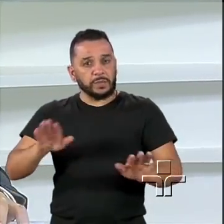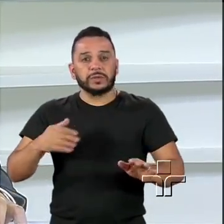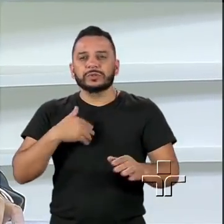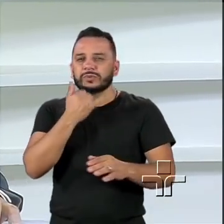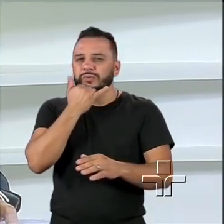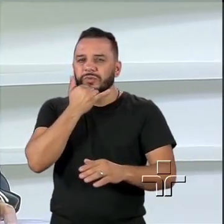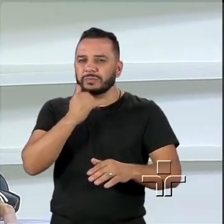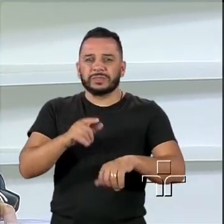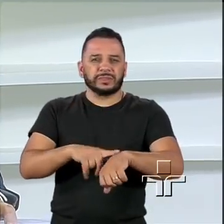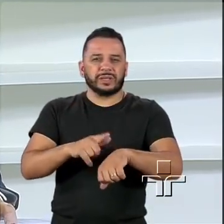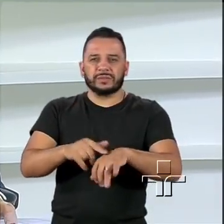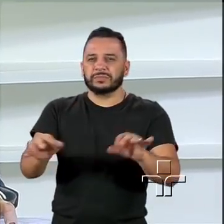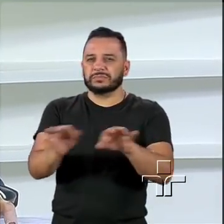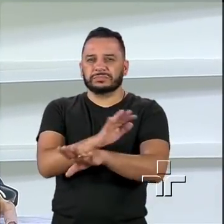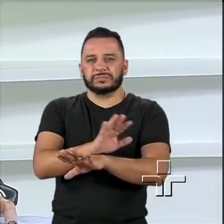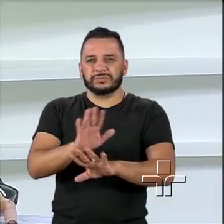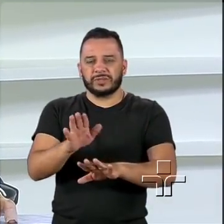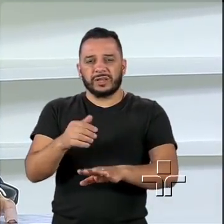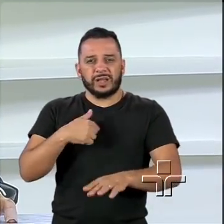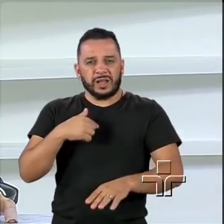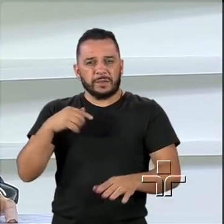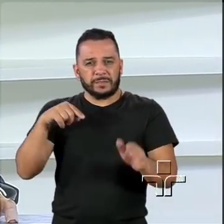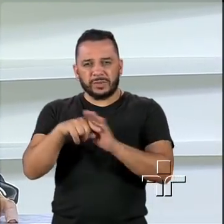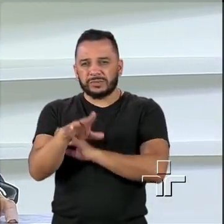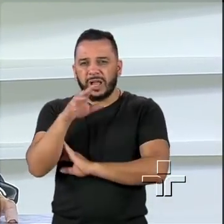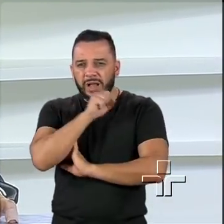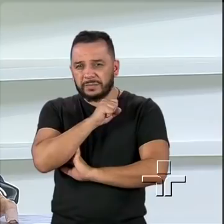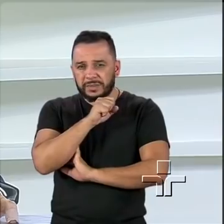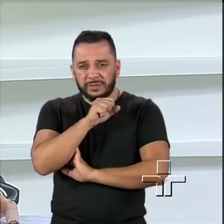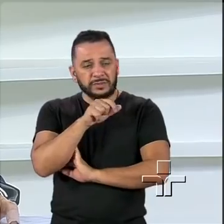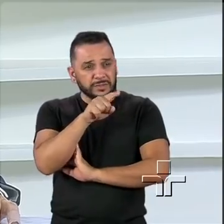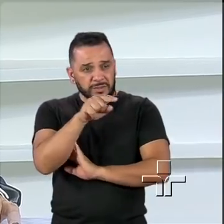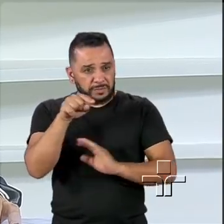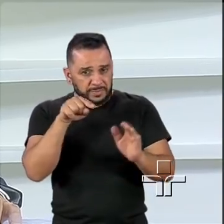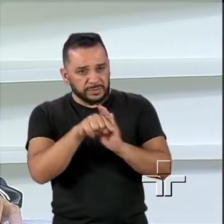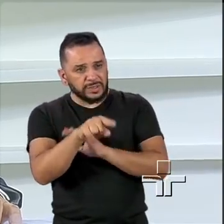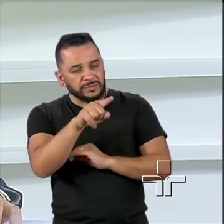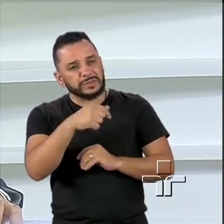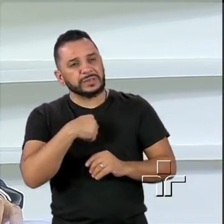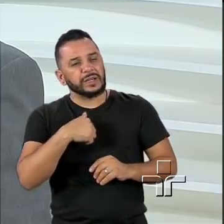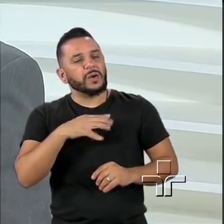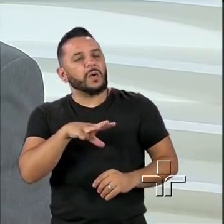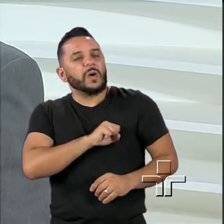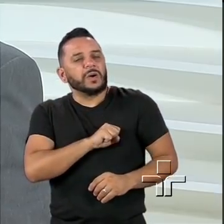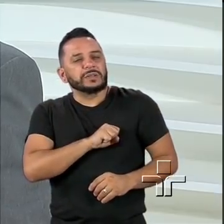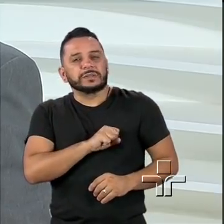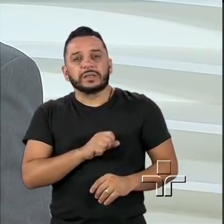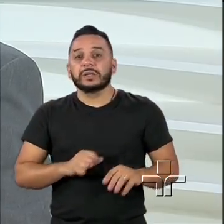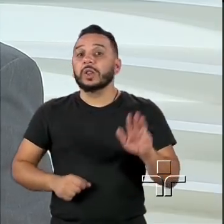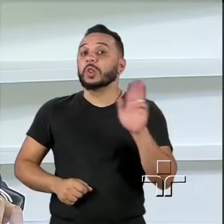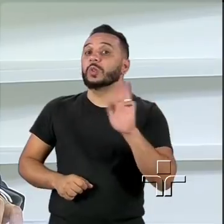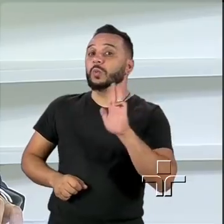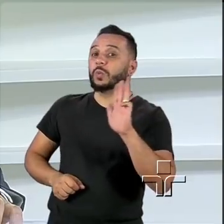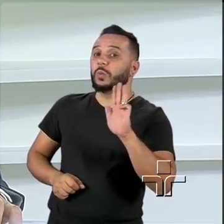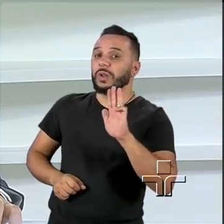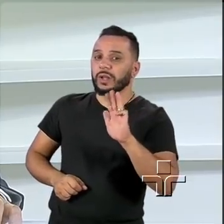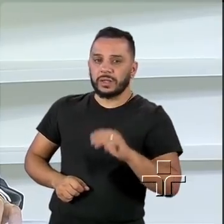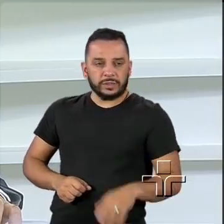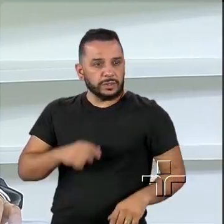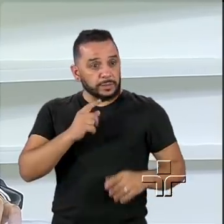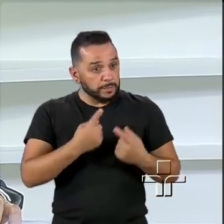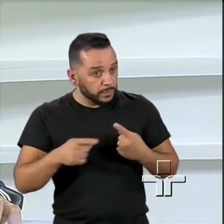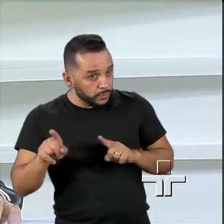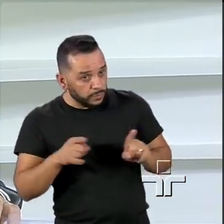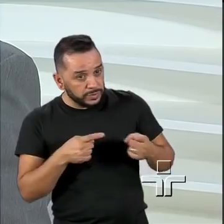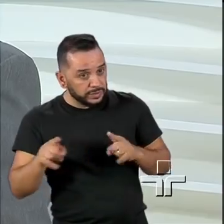rede, no nosso tempo, um ping-pong rápido. Gostaria de saber qual é o seu grande ídolo. Lula. E a sua